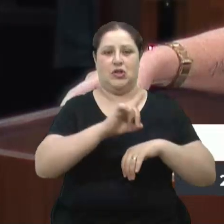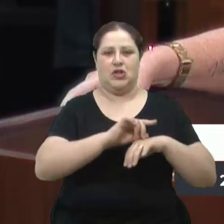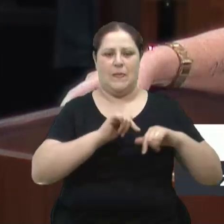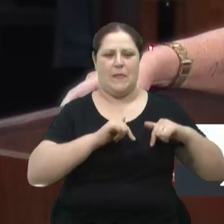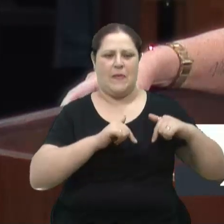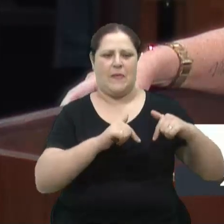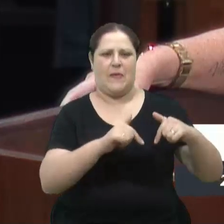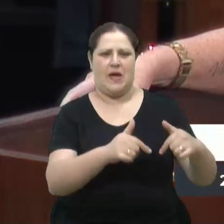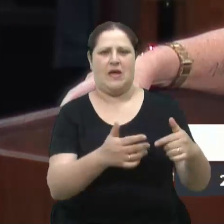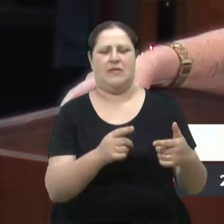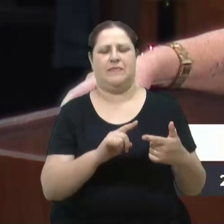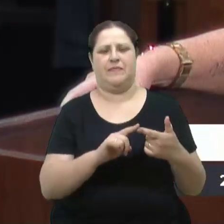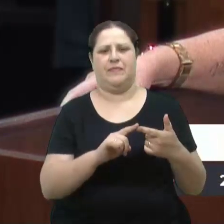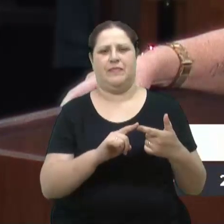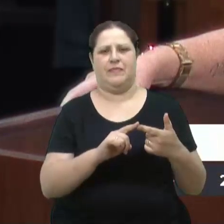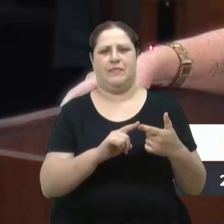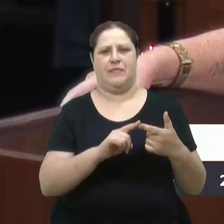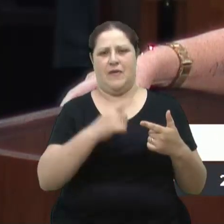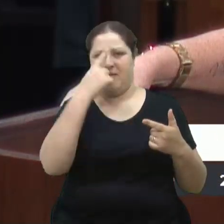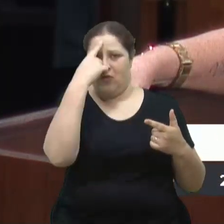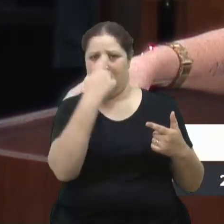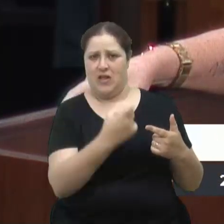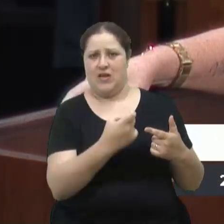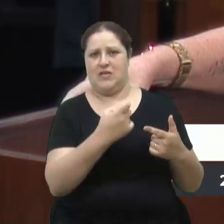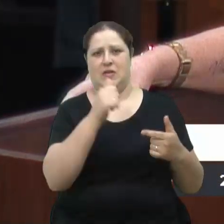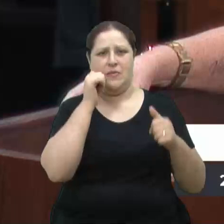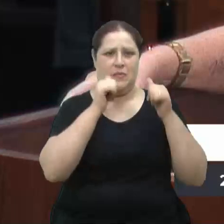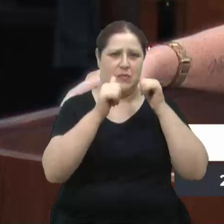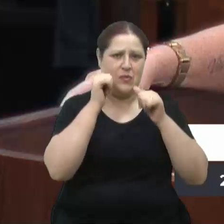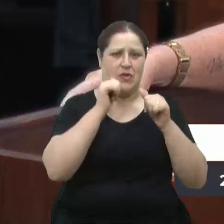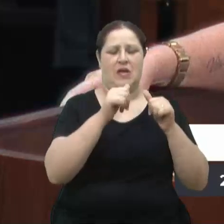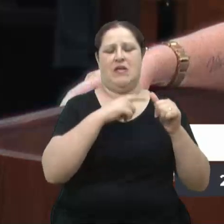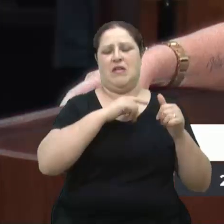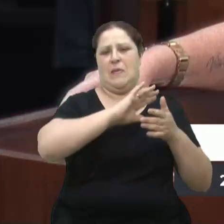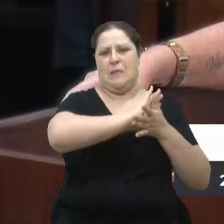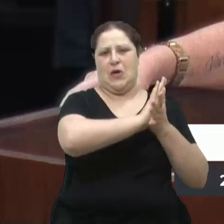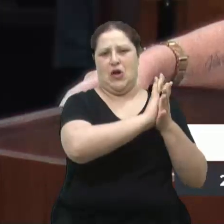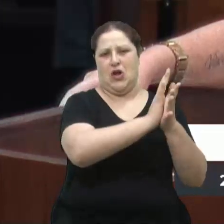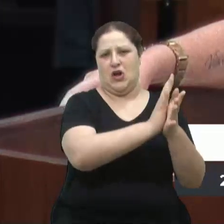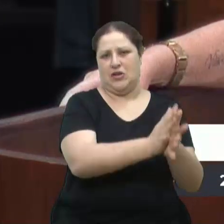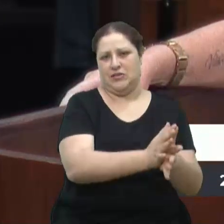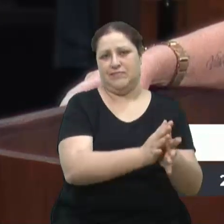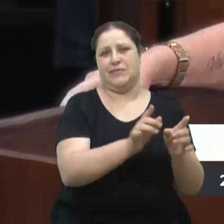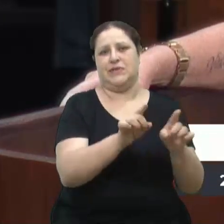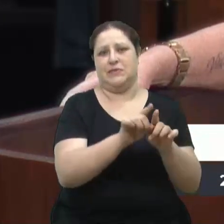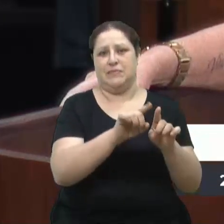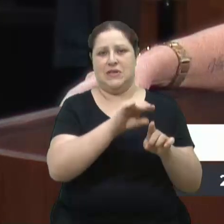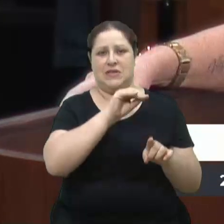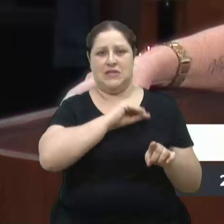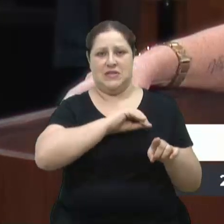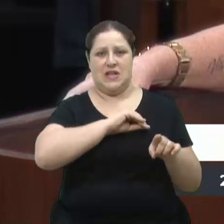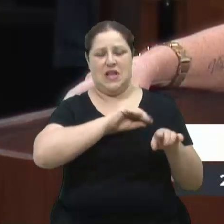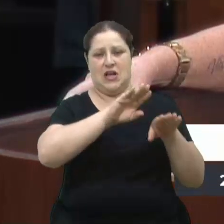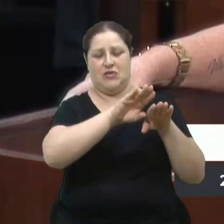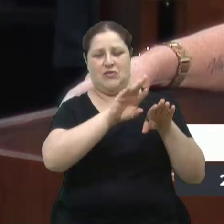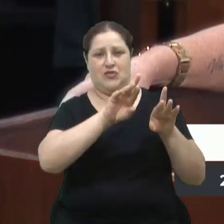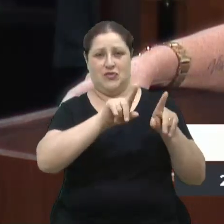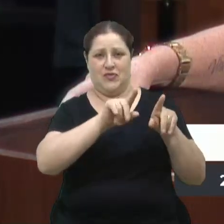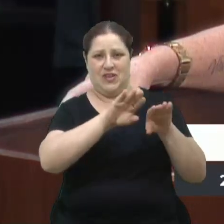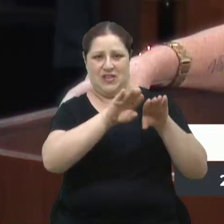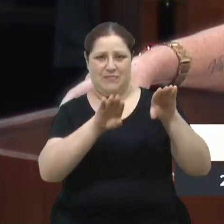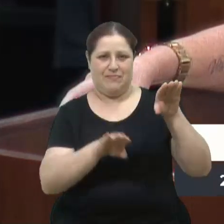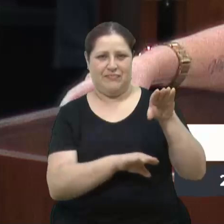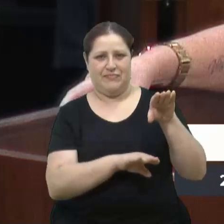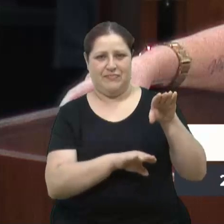de quanto há muita diferença salarial ainda nos empregos, das desigualdades, das